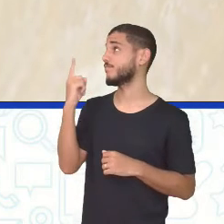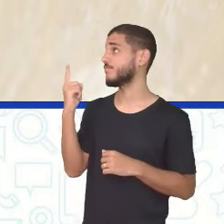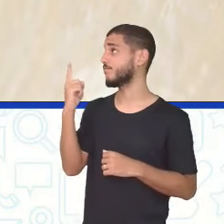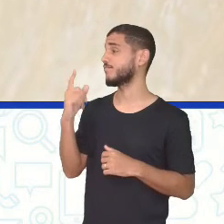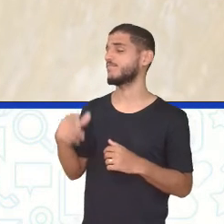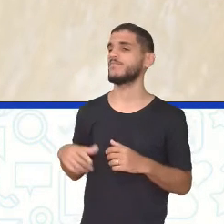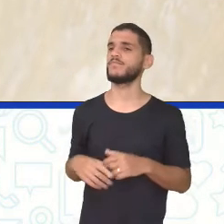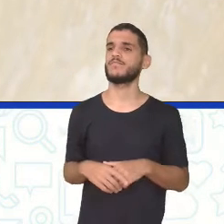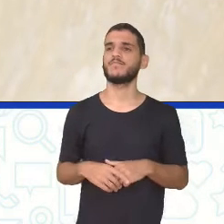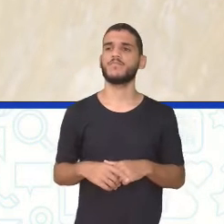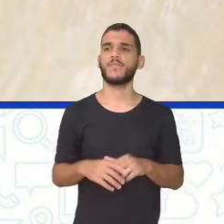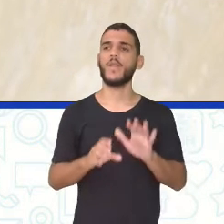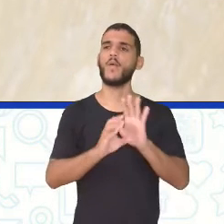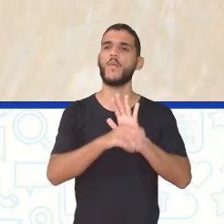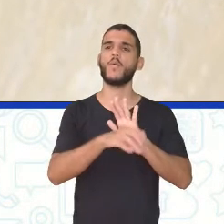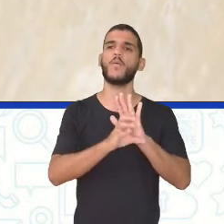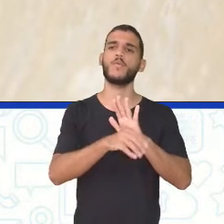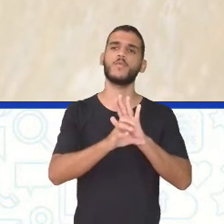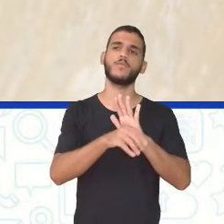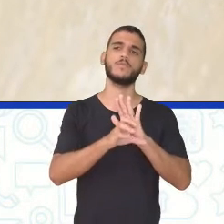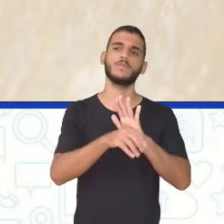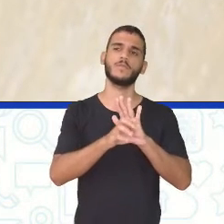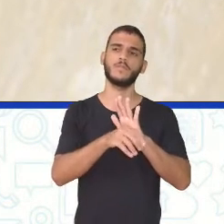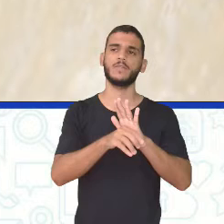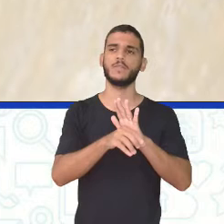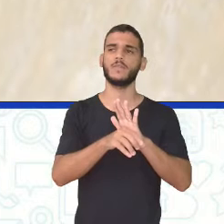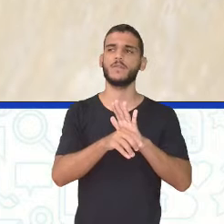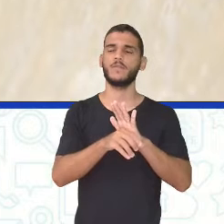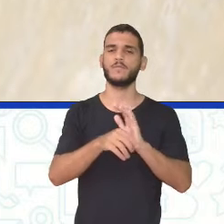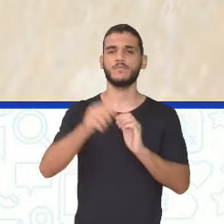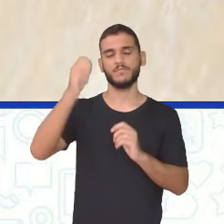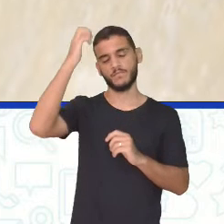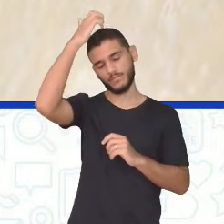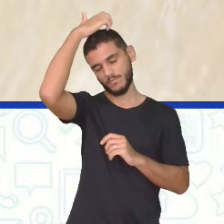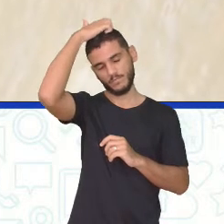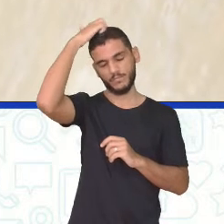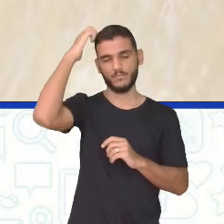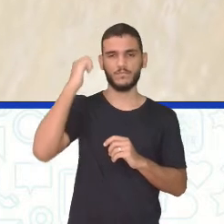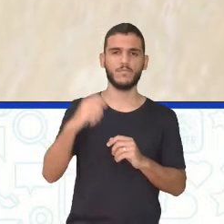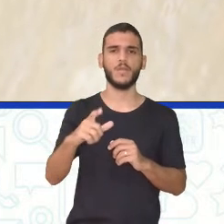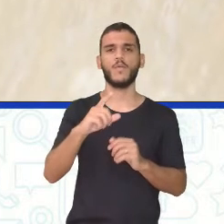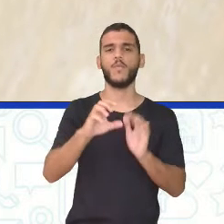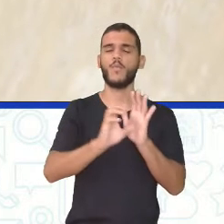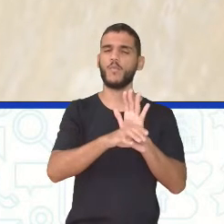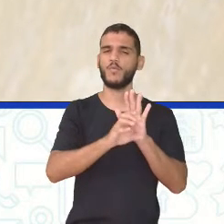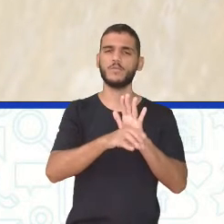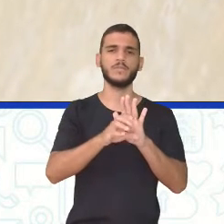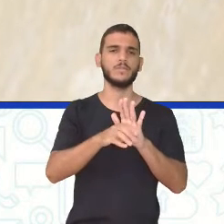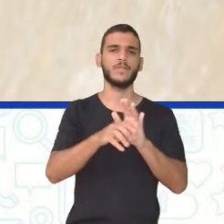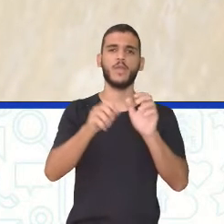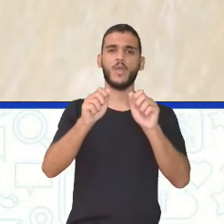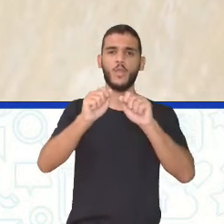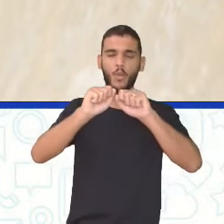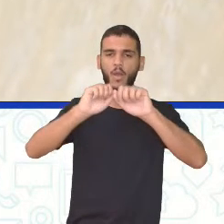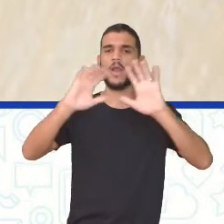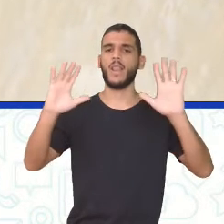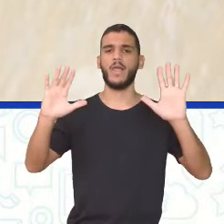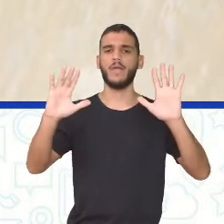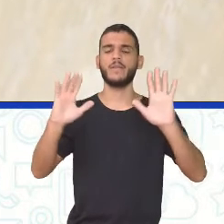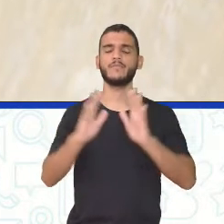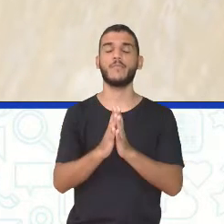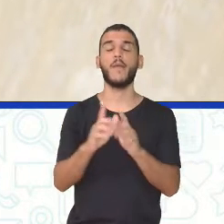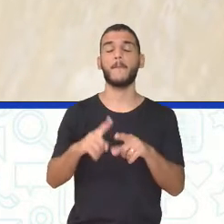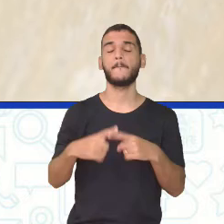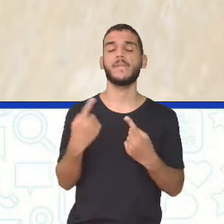bem, é um conceito bem, como é que eu posso dizer, amplo, né? Mas é importante